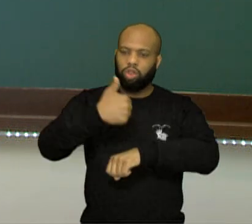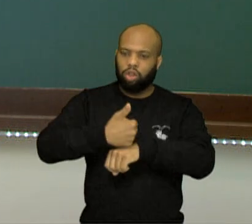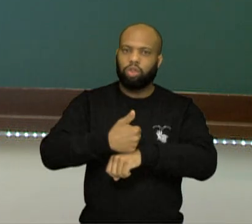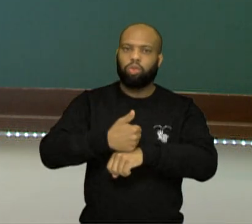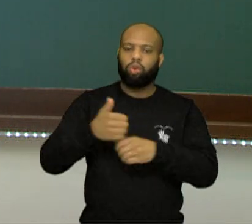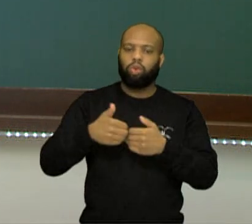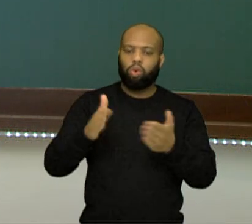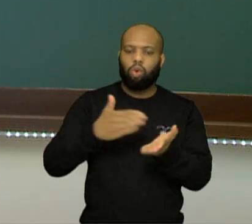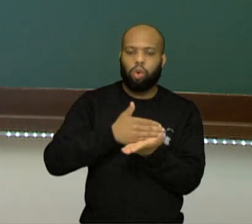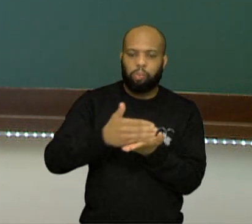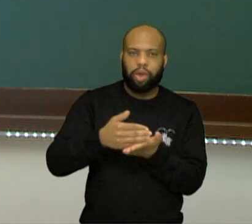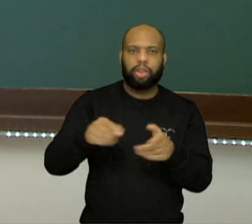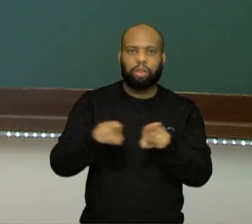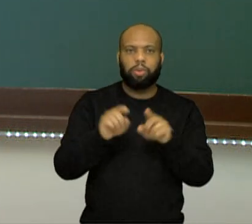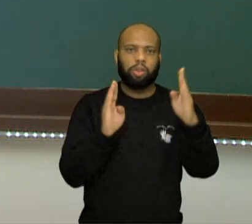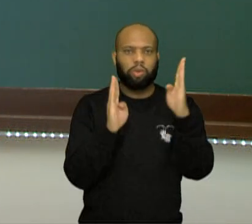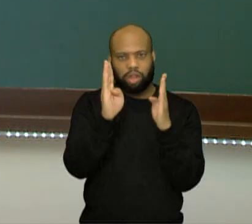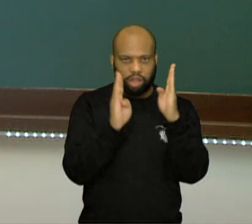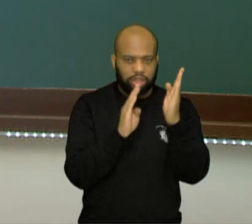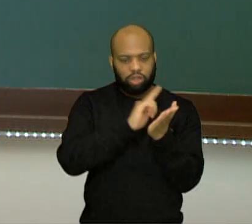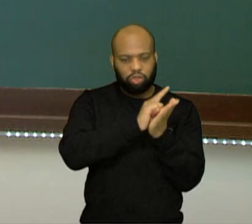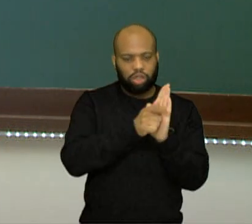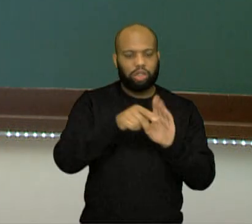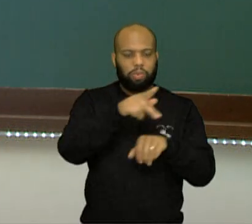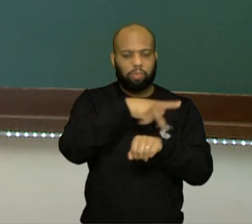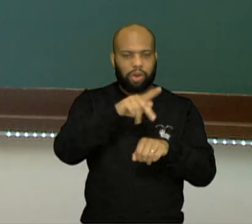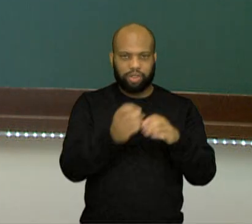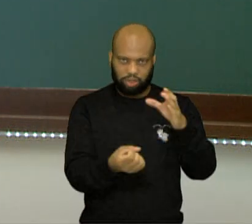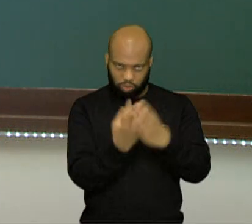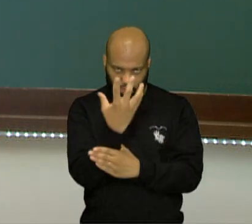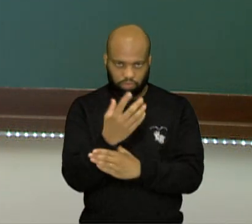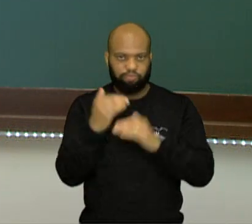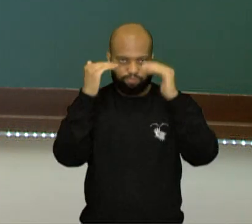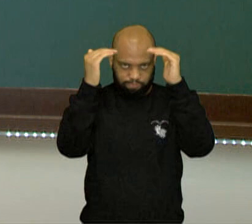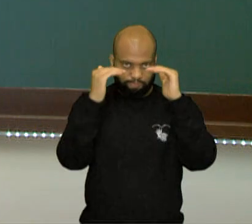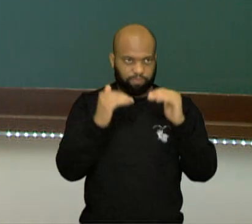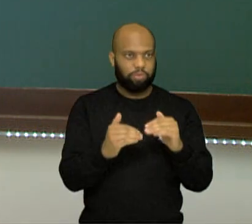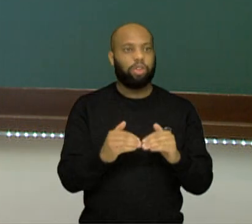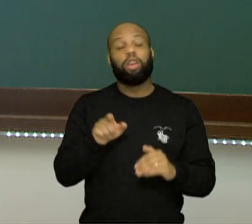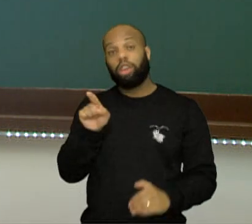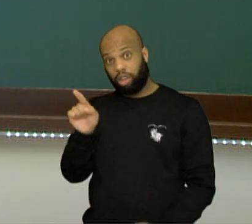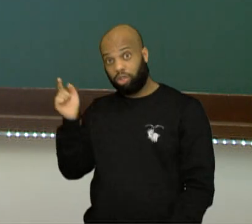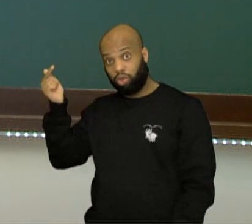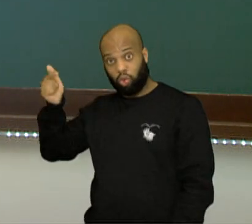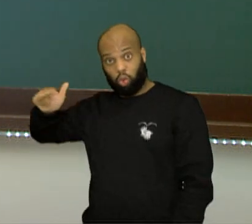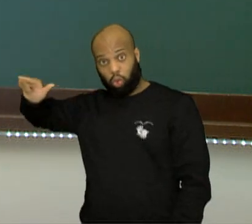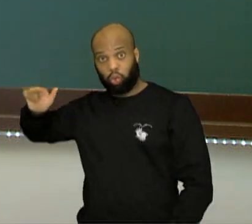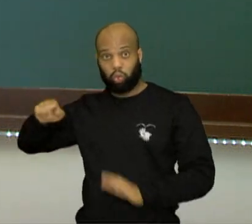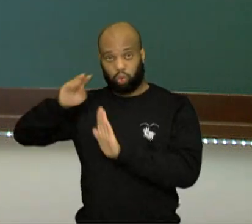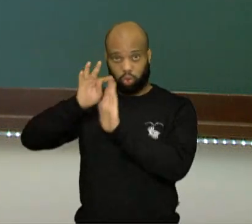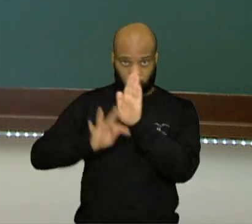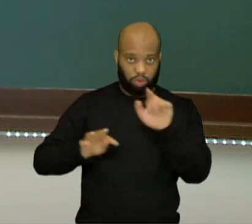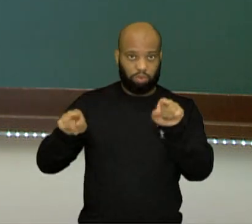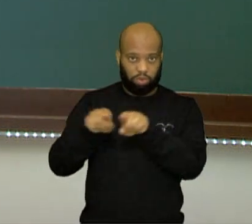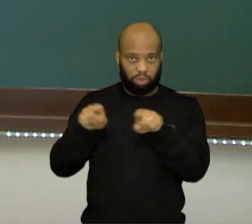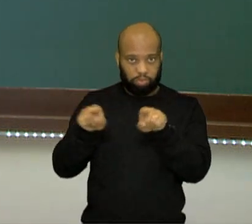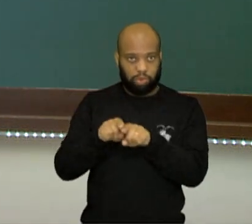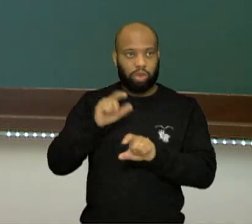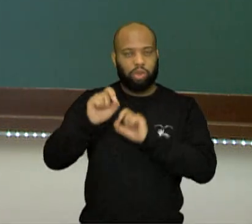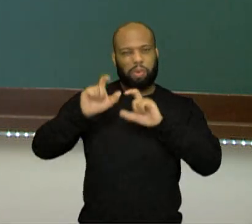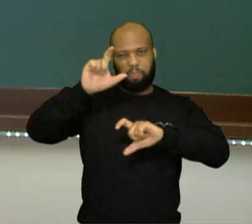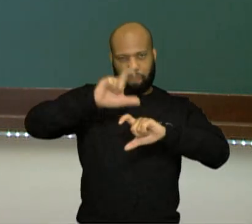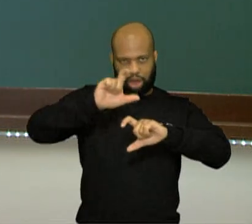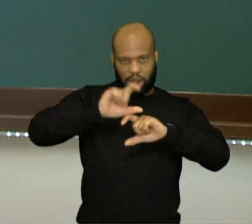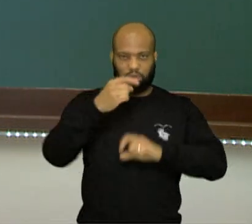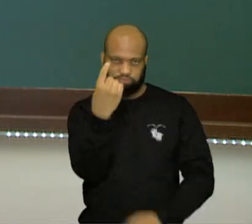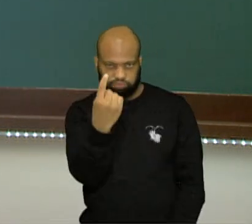estreia, duração, classificação, gênero, países de origem. Esse primeiro texto está aqui. Com esse outro texto que está aqui, é esse parágrafo.